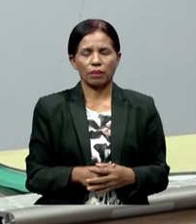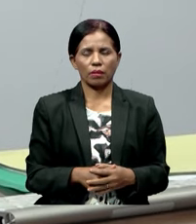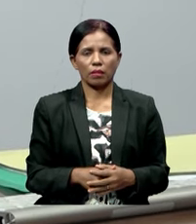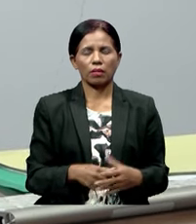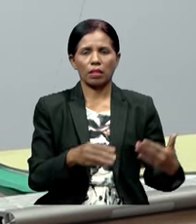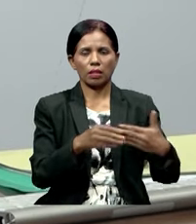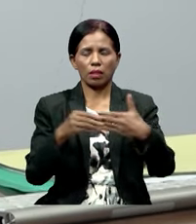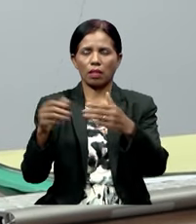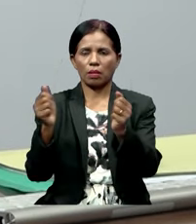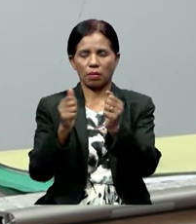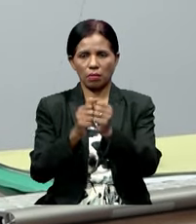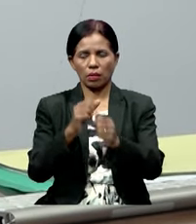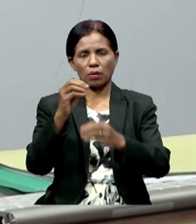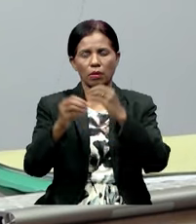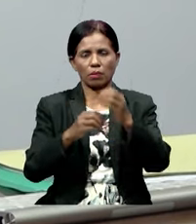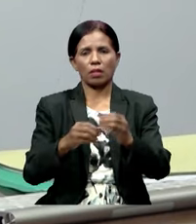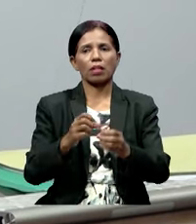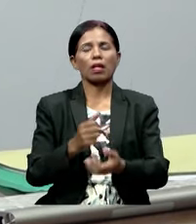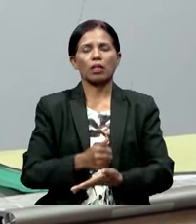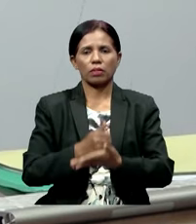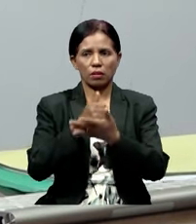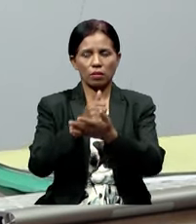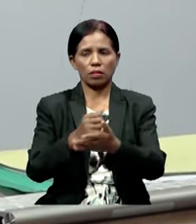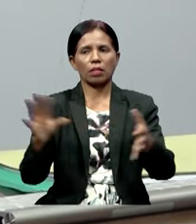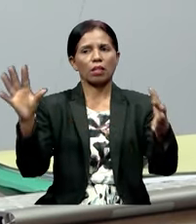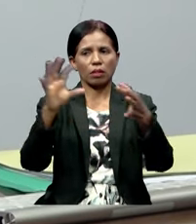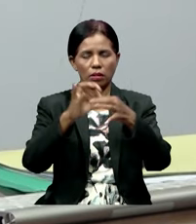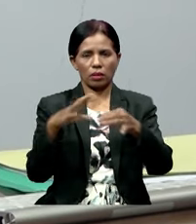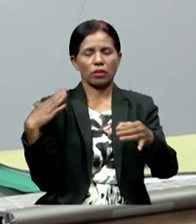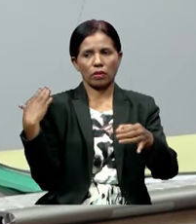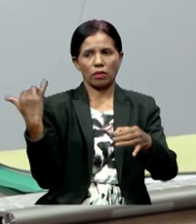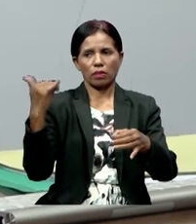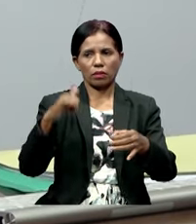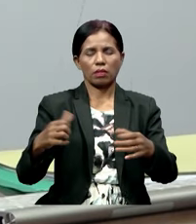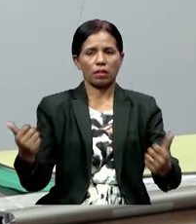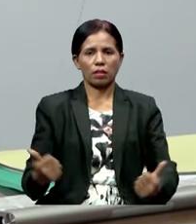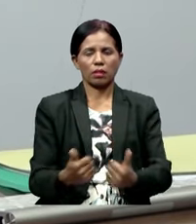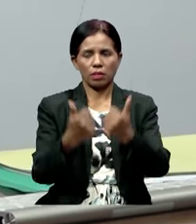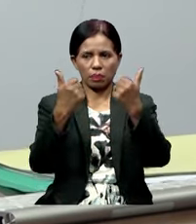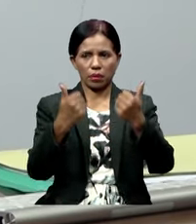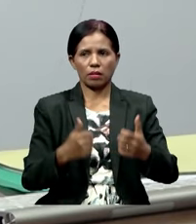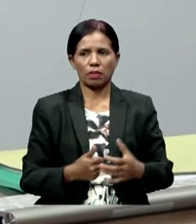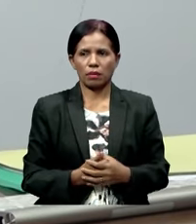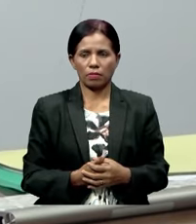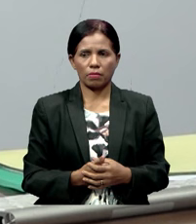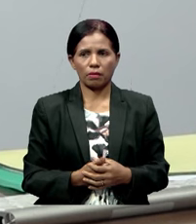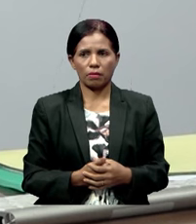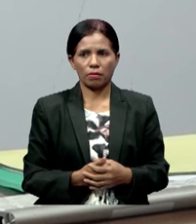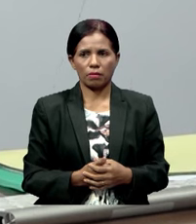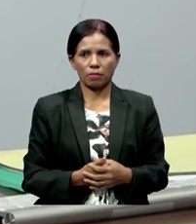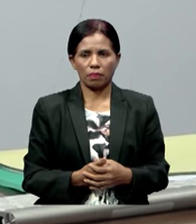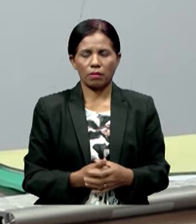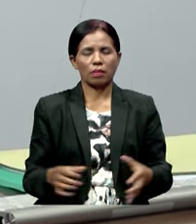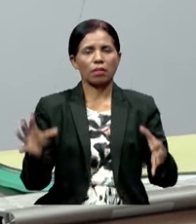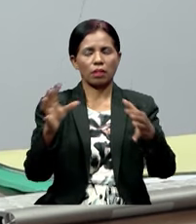coordenamos assuntos sociais nebe liga ba juventude de esporto e liga